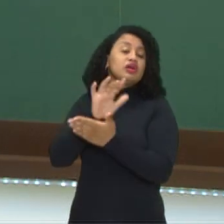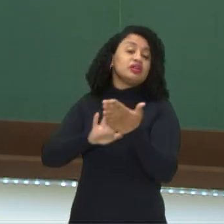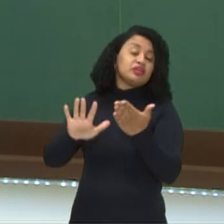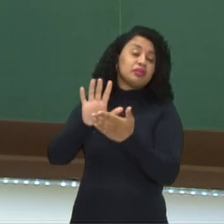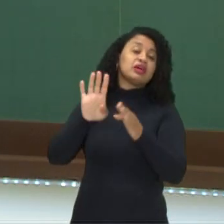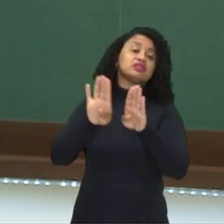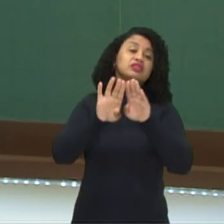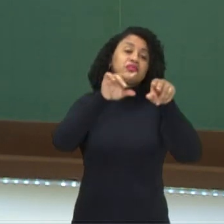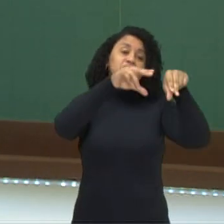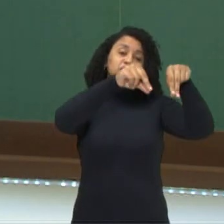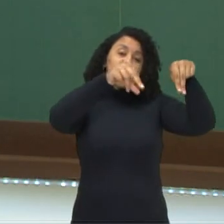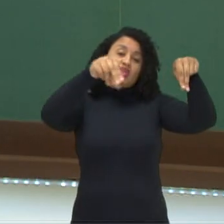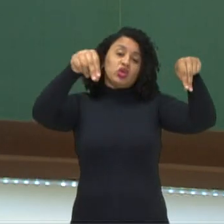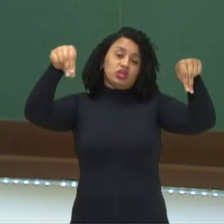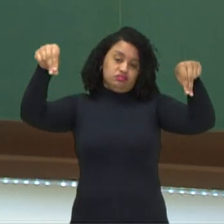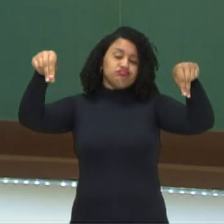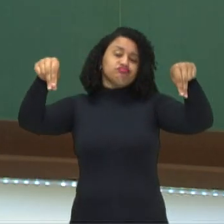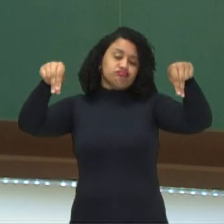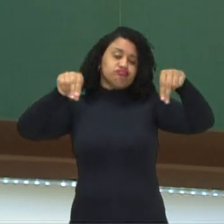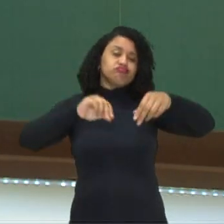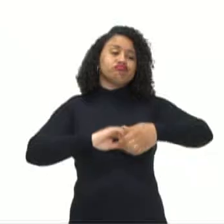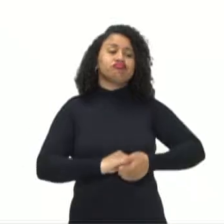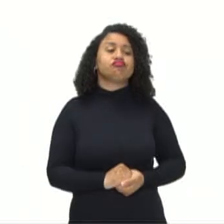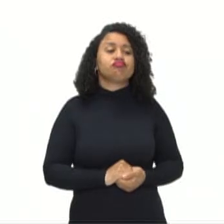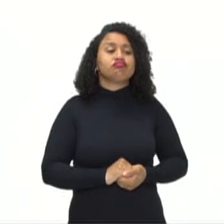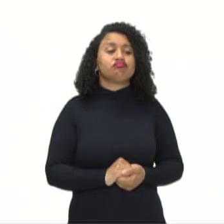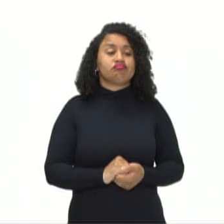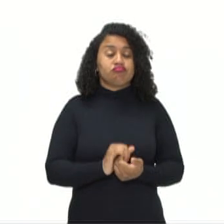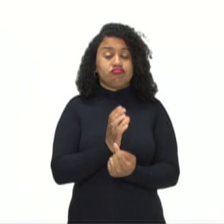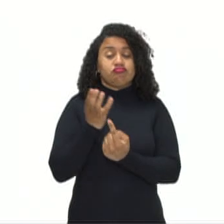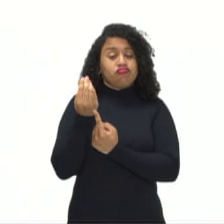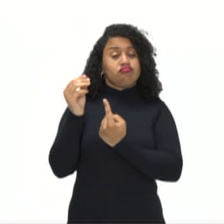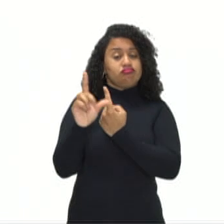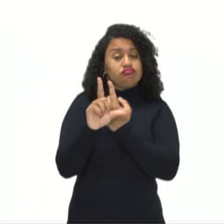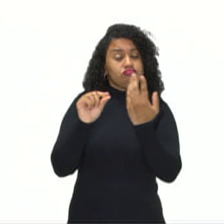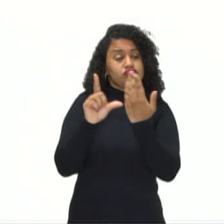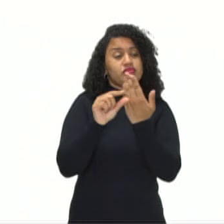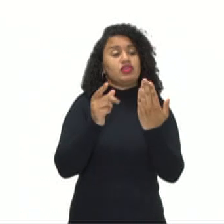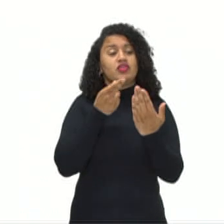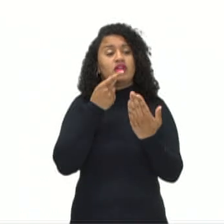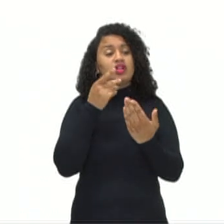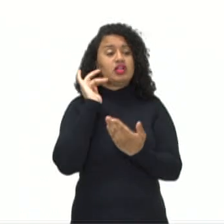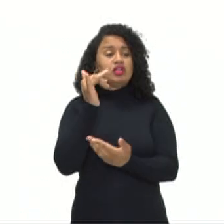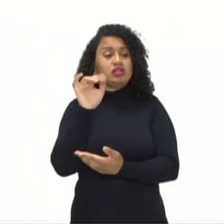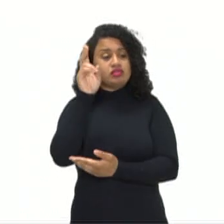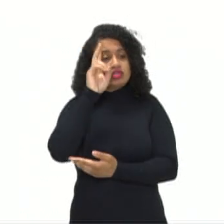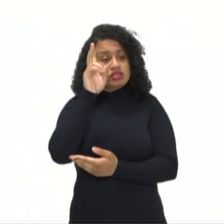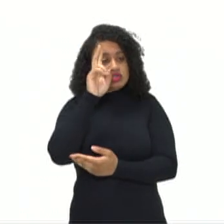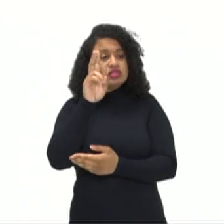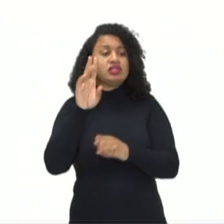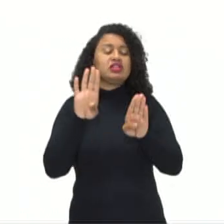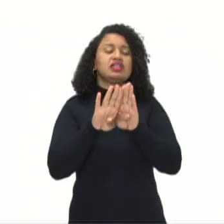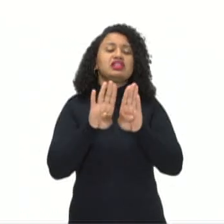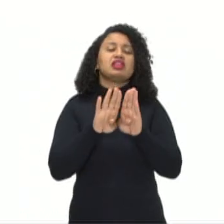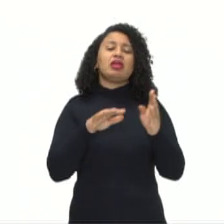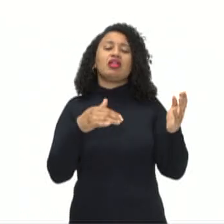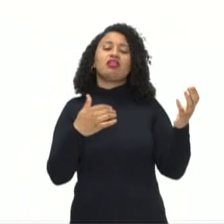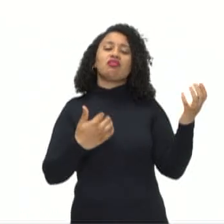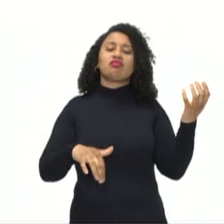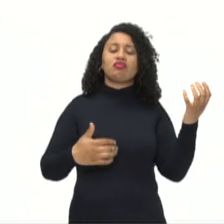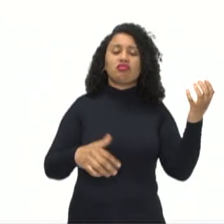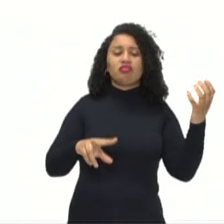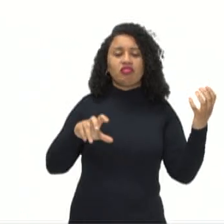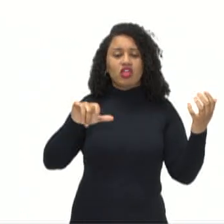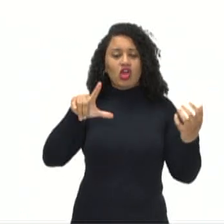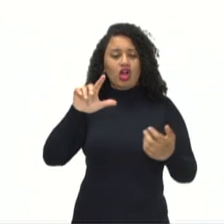ficavam penduradinhas nos varais. Os artistas contavam, né, as histórias acompanhados por violas, né? Então a